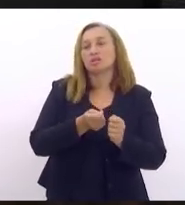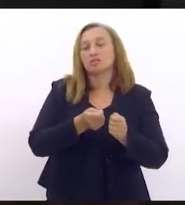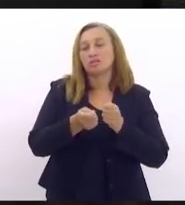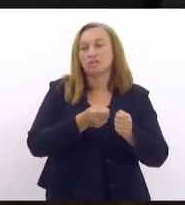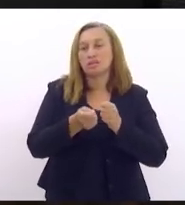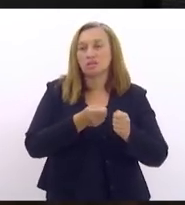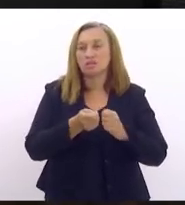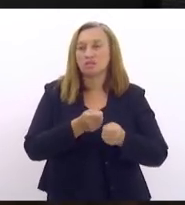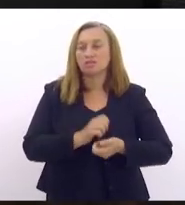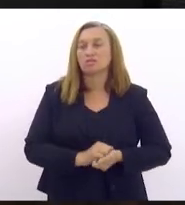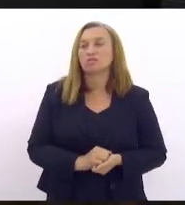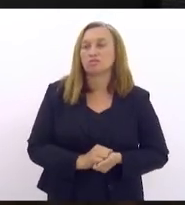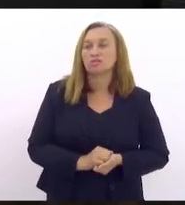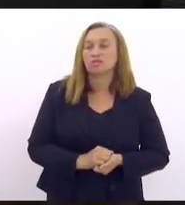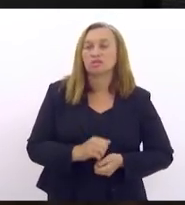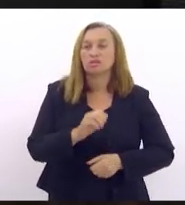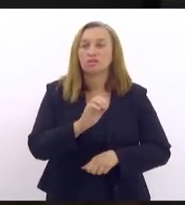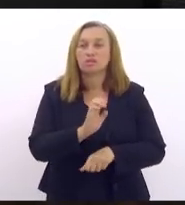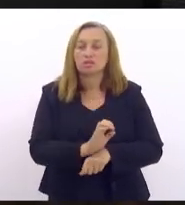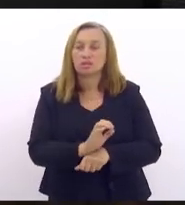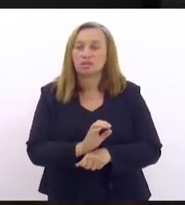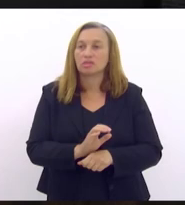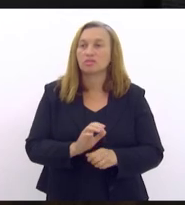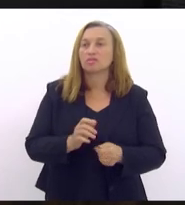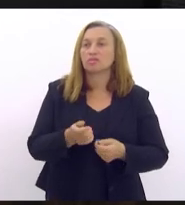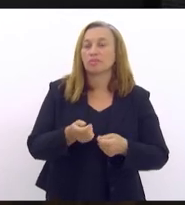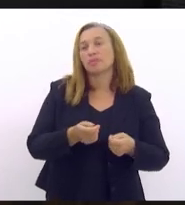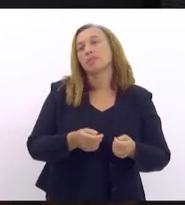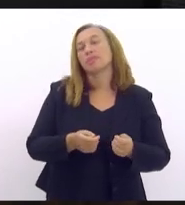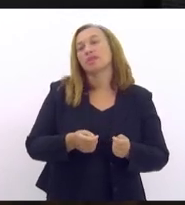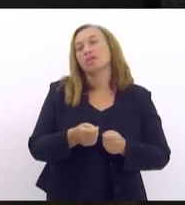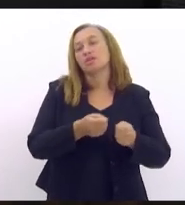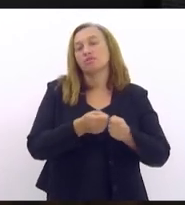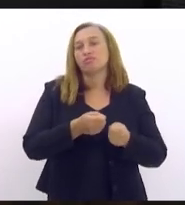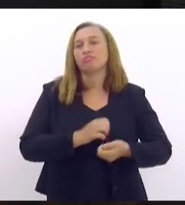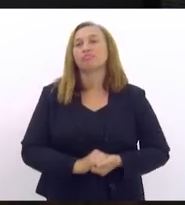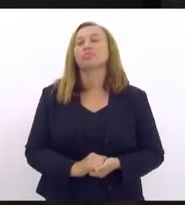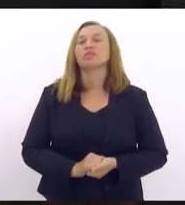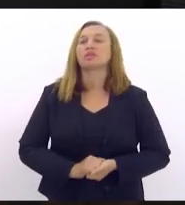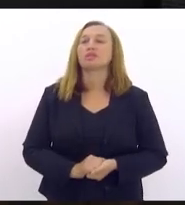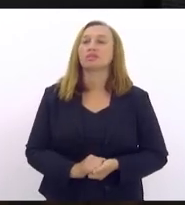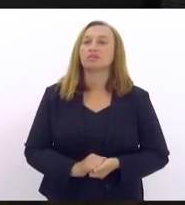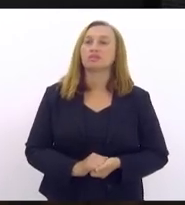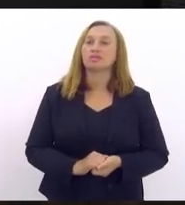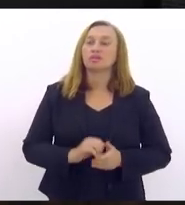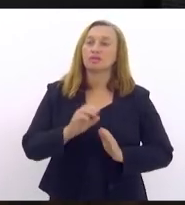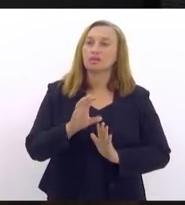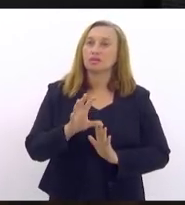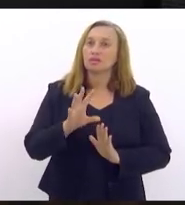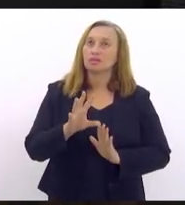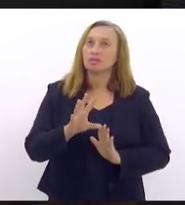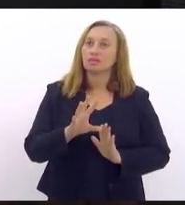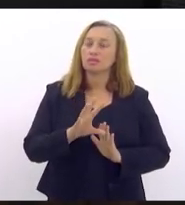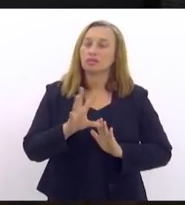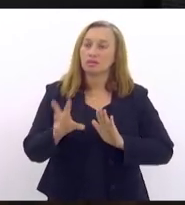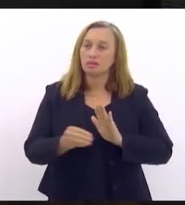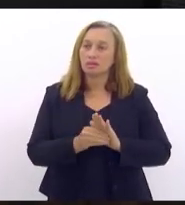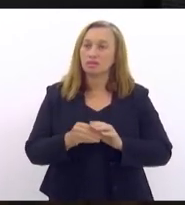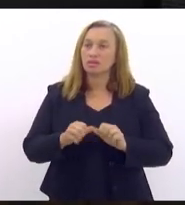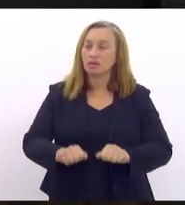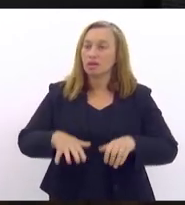Tributos Estaduais, e de Orçamento, Finanças, Fiscalização Financeira e Controle, as emendas de